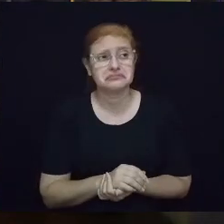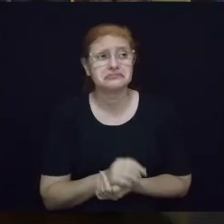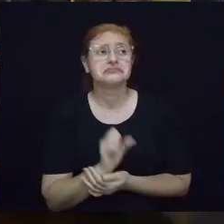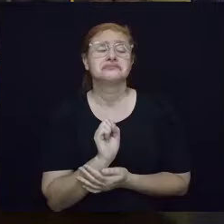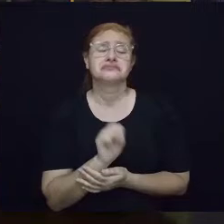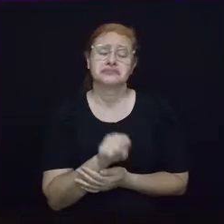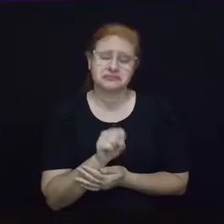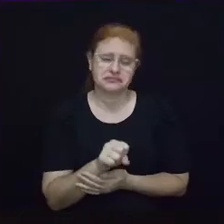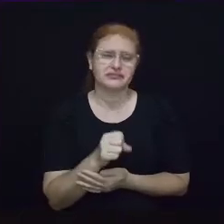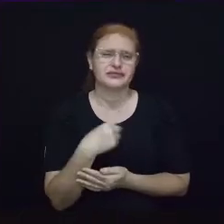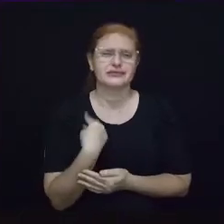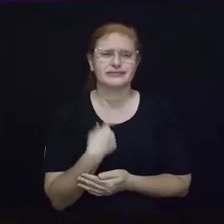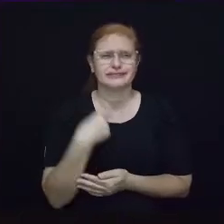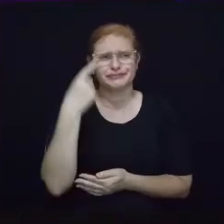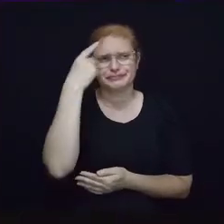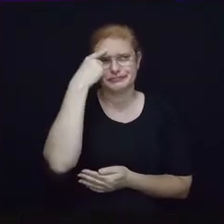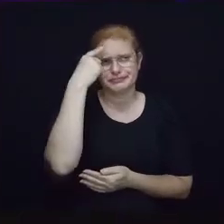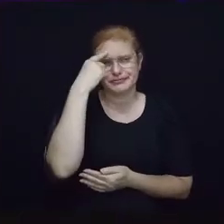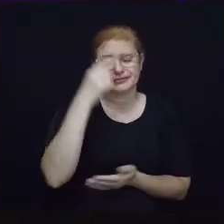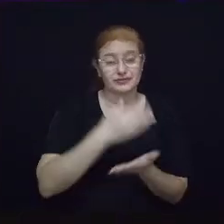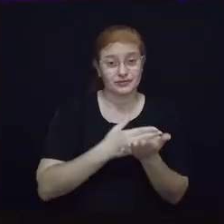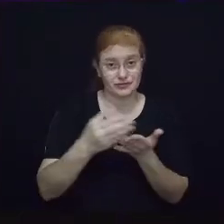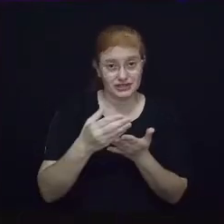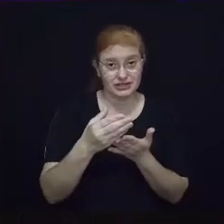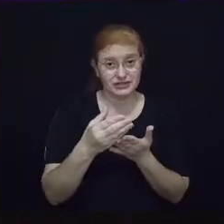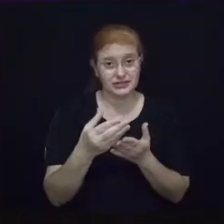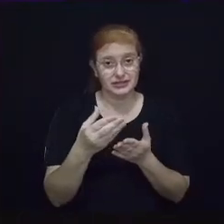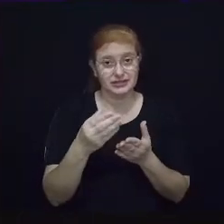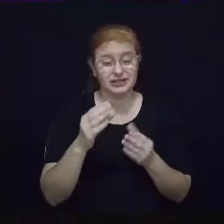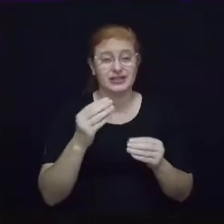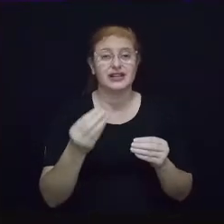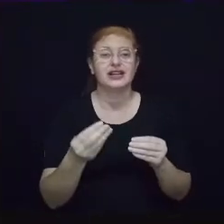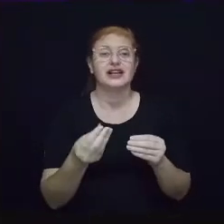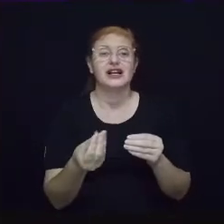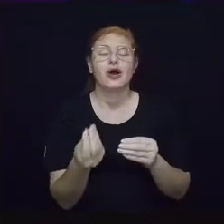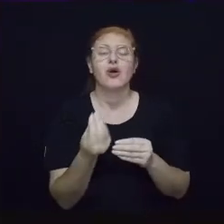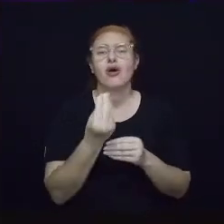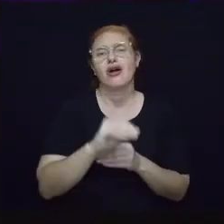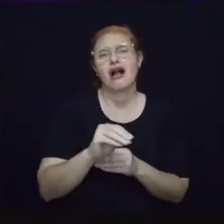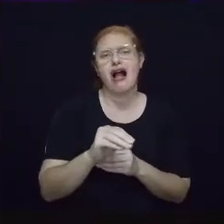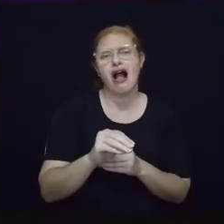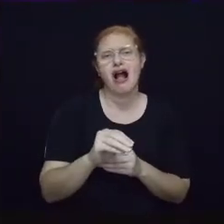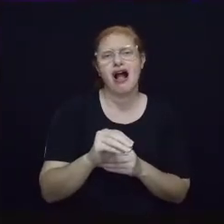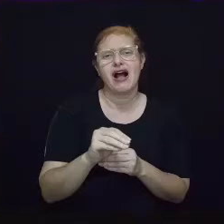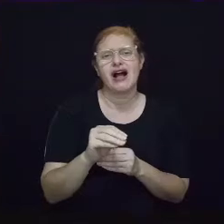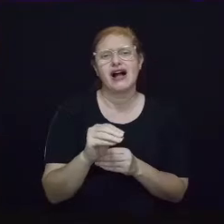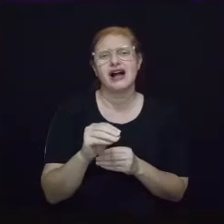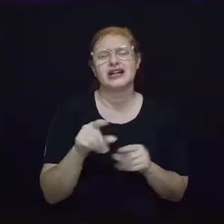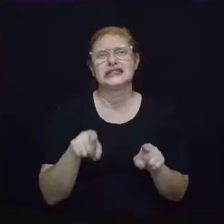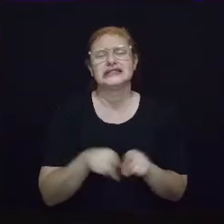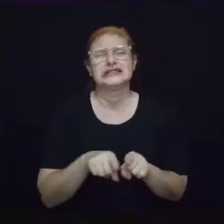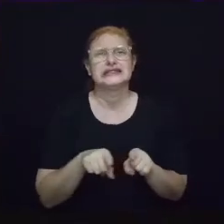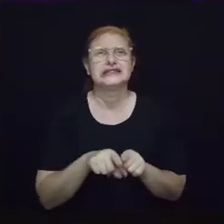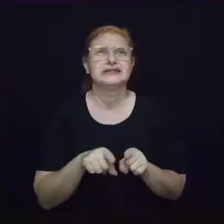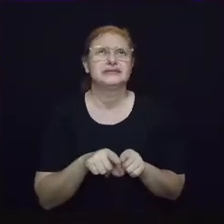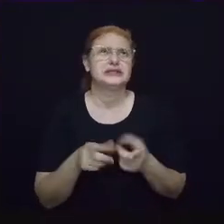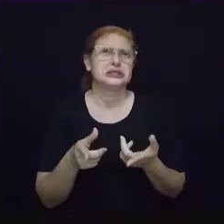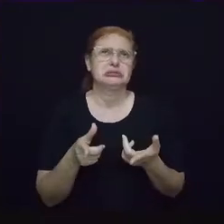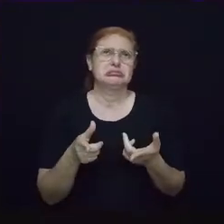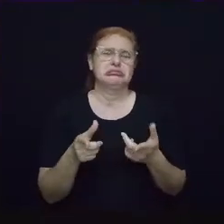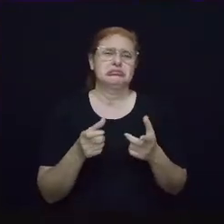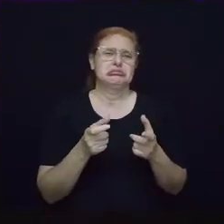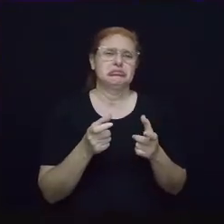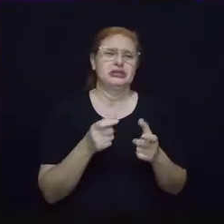Sim, nós tínhamos pensado originalmente em incluir aquela das peças também